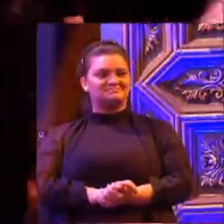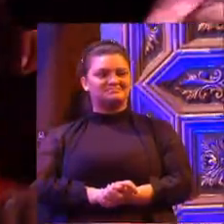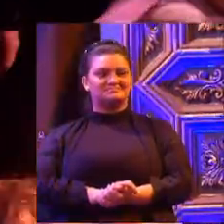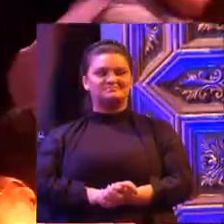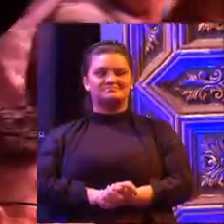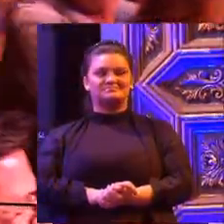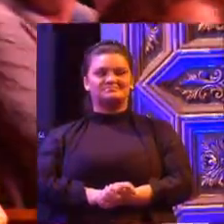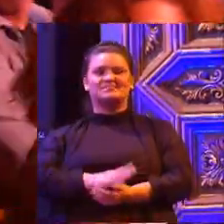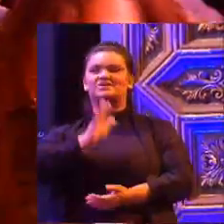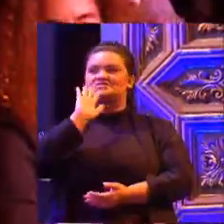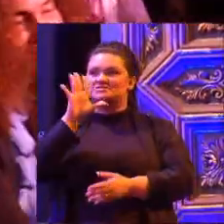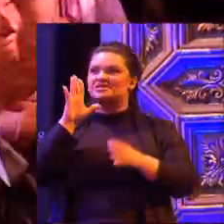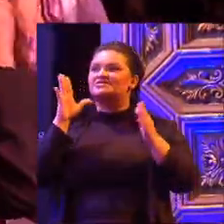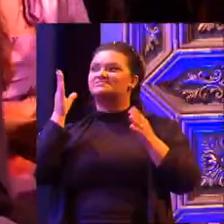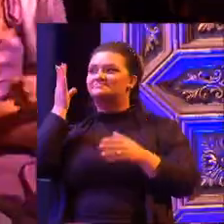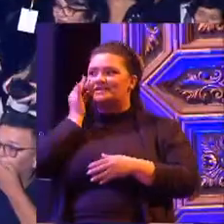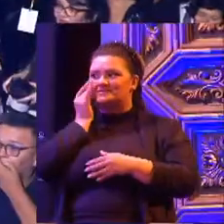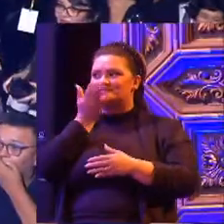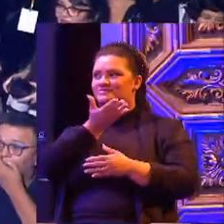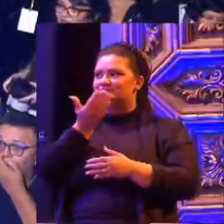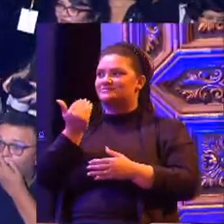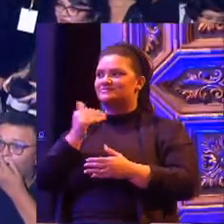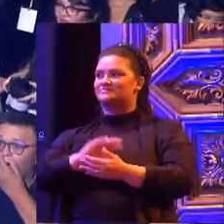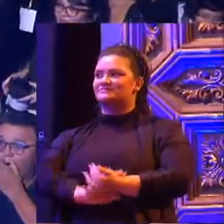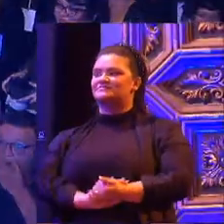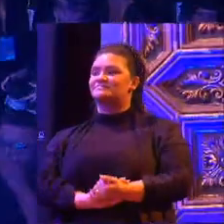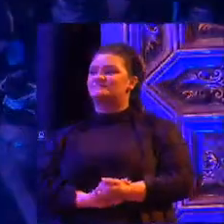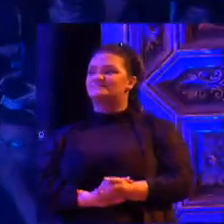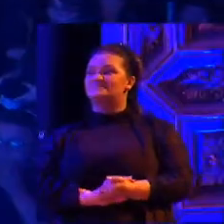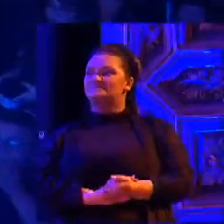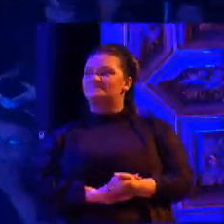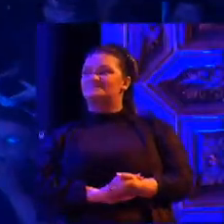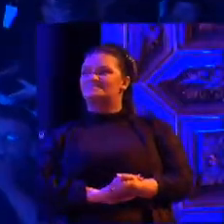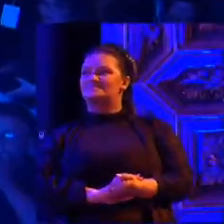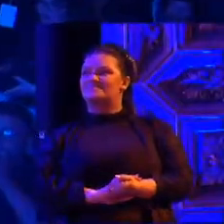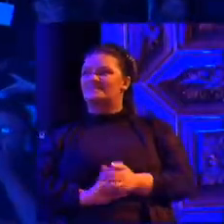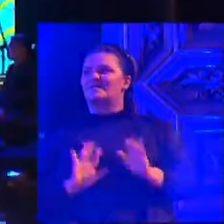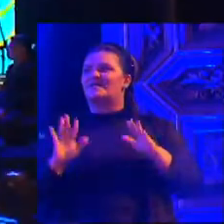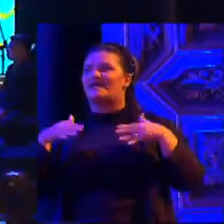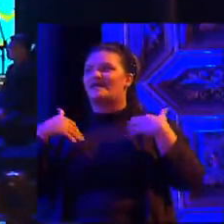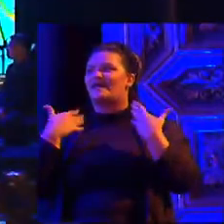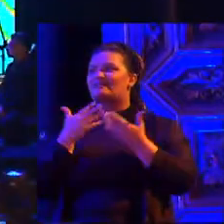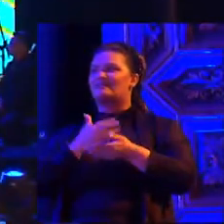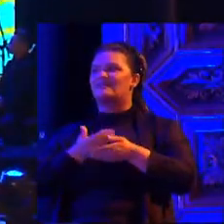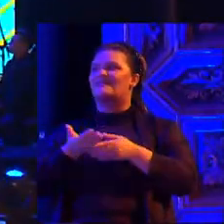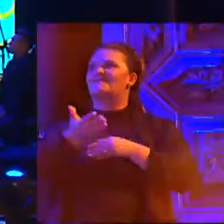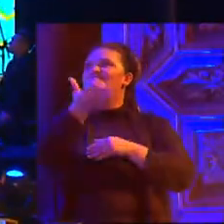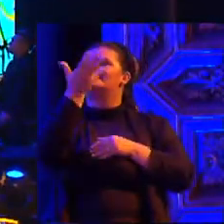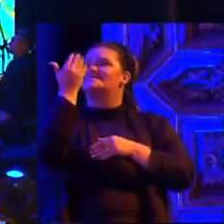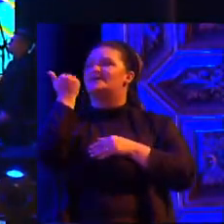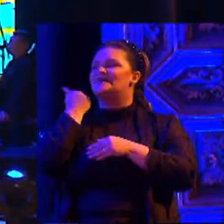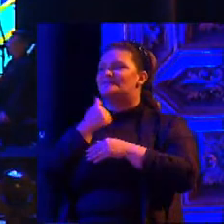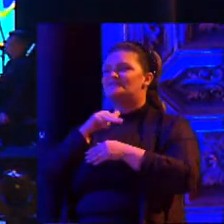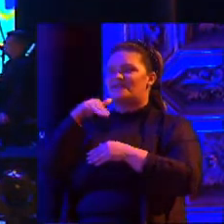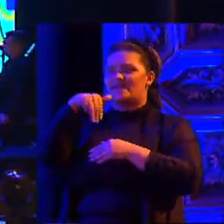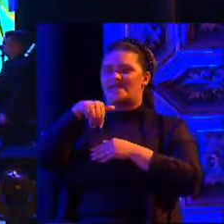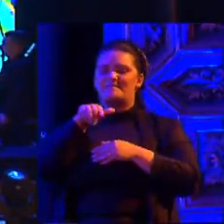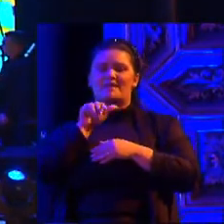Já está aí a Marisa? Cadê a Marisa? Vem, Marisa